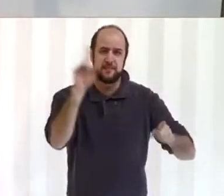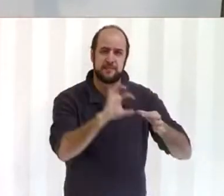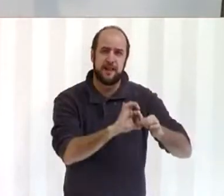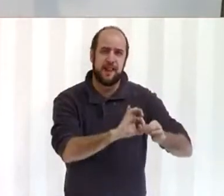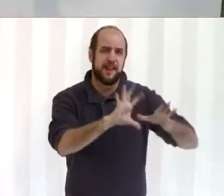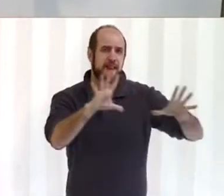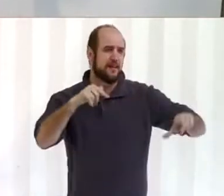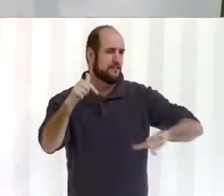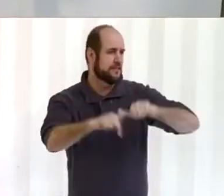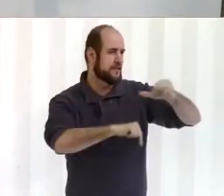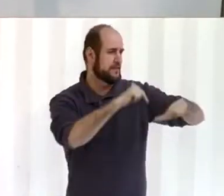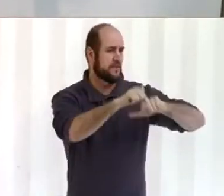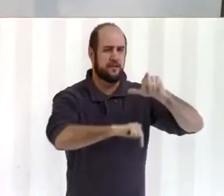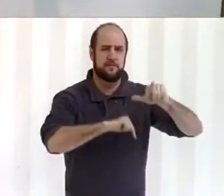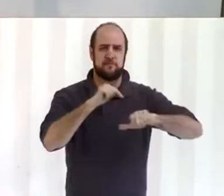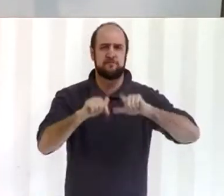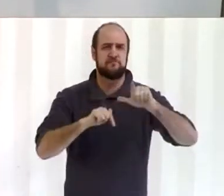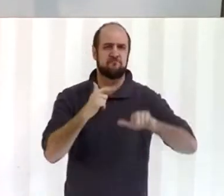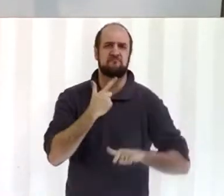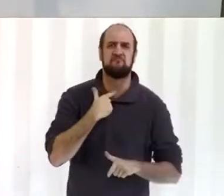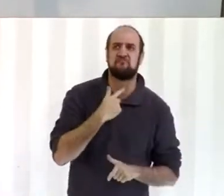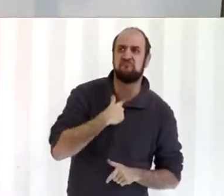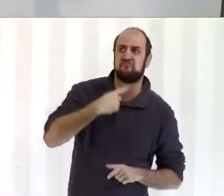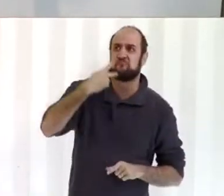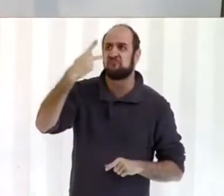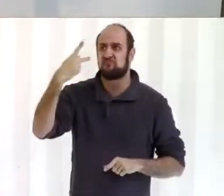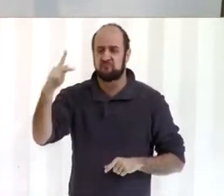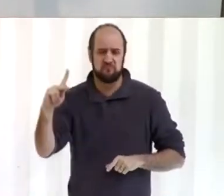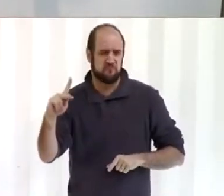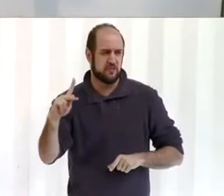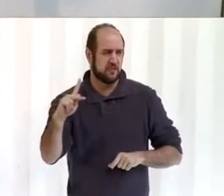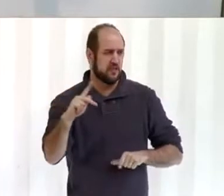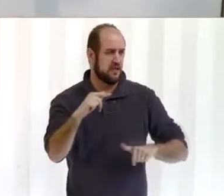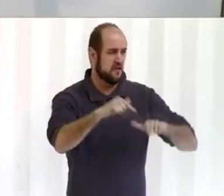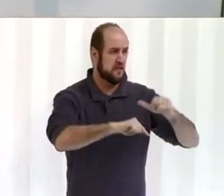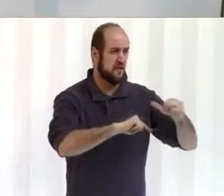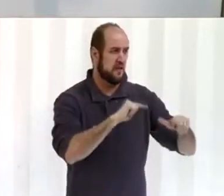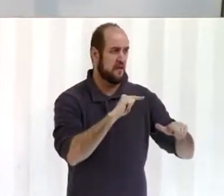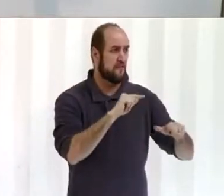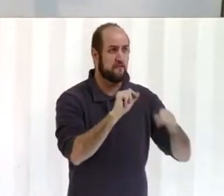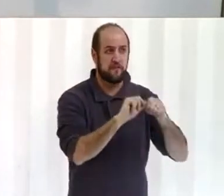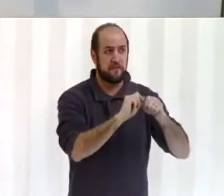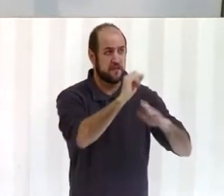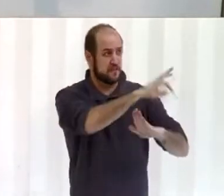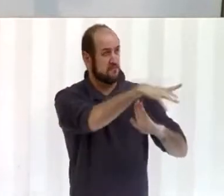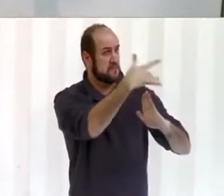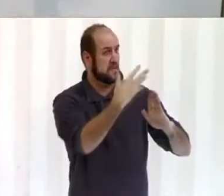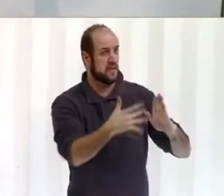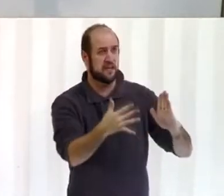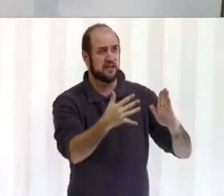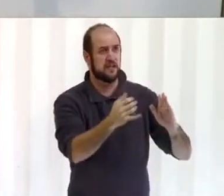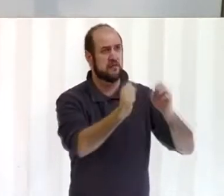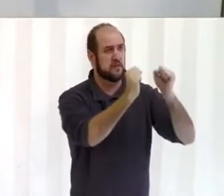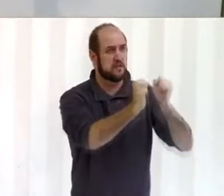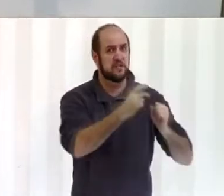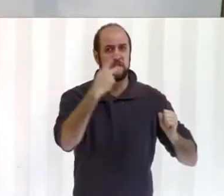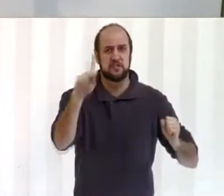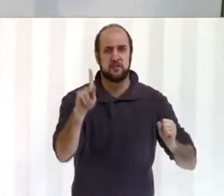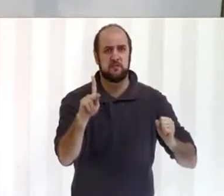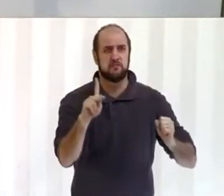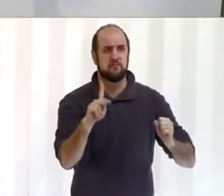operar sem eles, para operar sobre eles, e inclusive operar contra